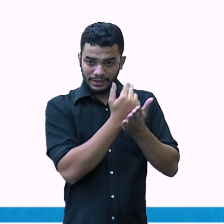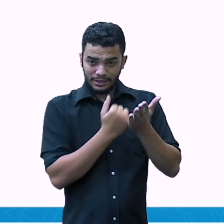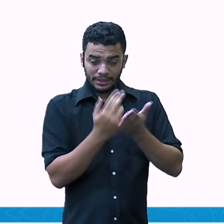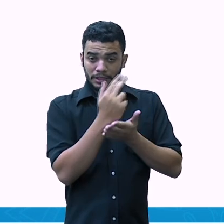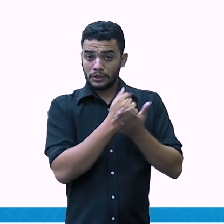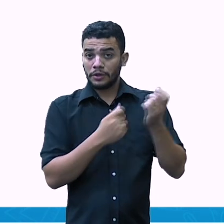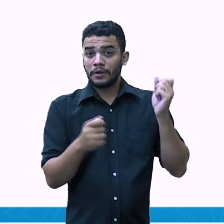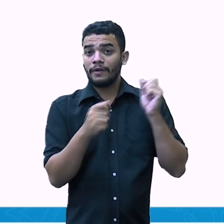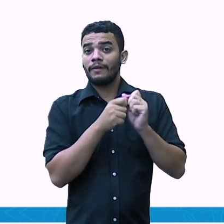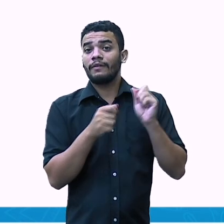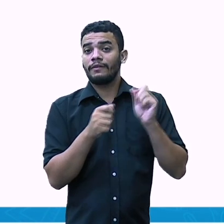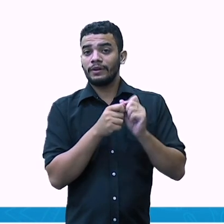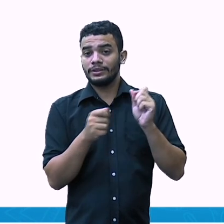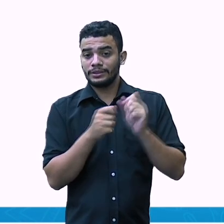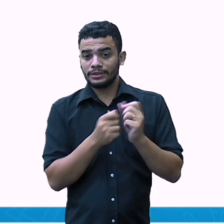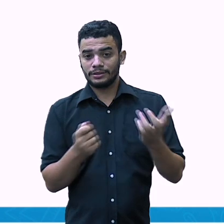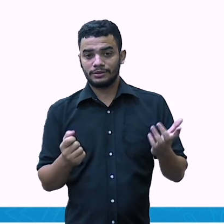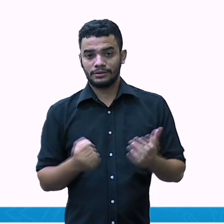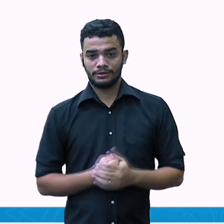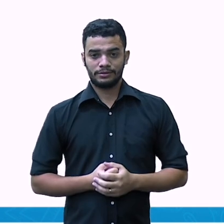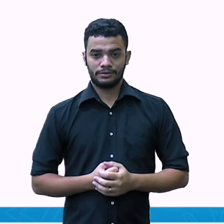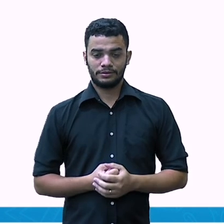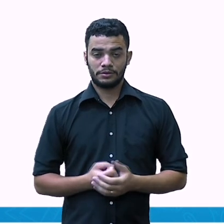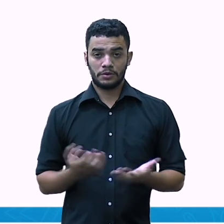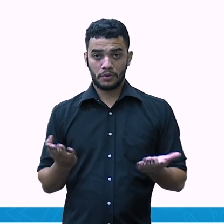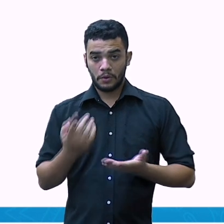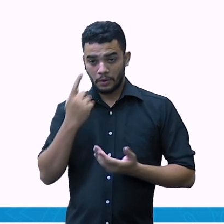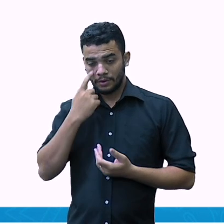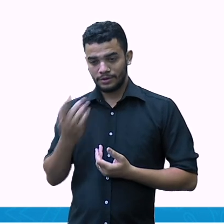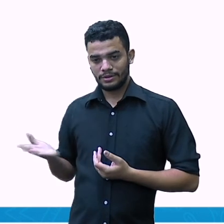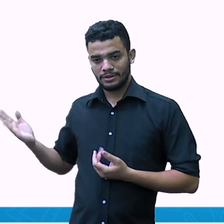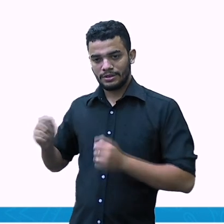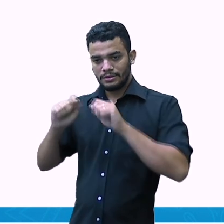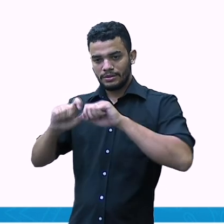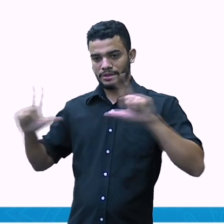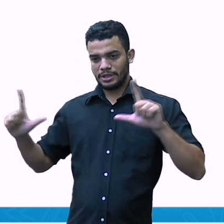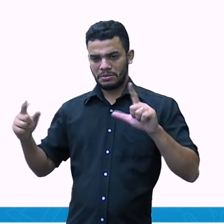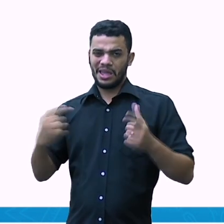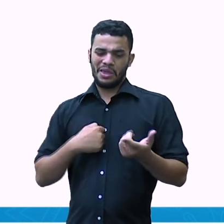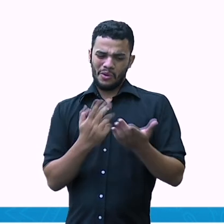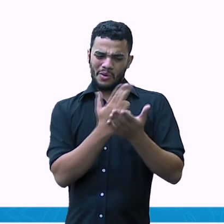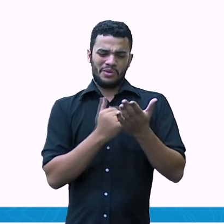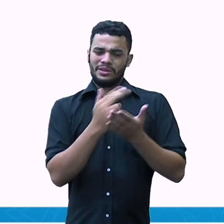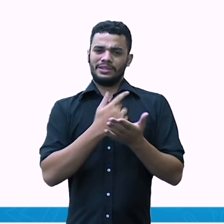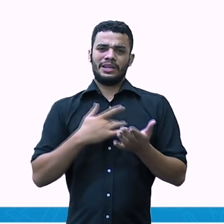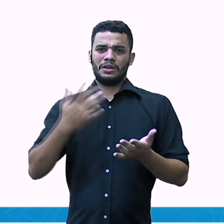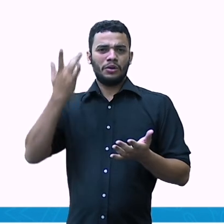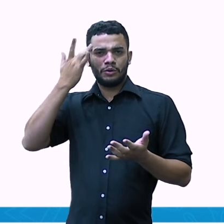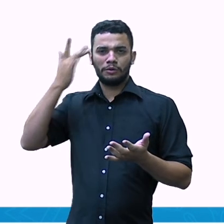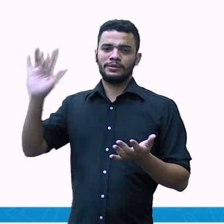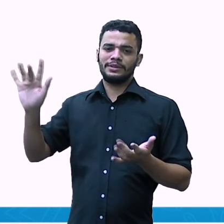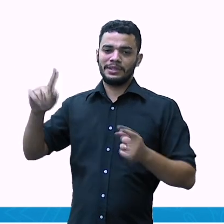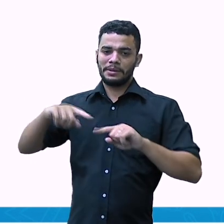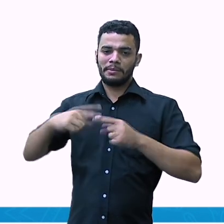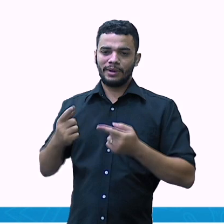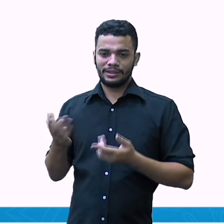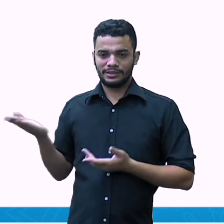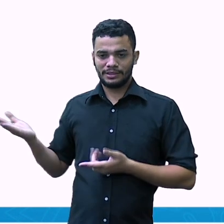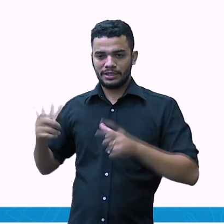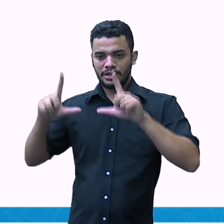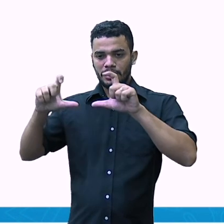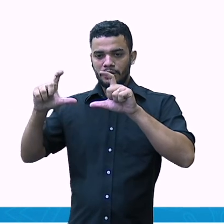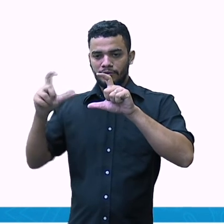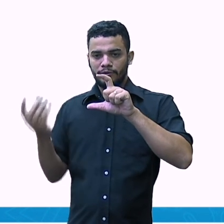eu trouxe uma imagem da nossa cidade e com o clima que está chegando para nós agora, o clima do